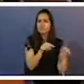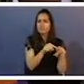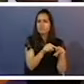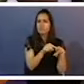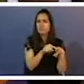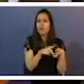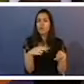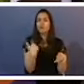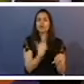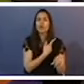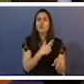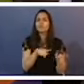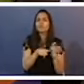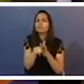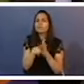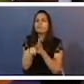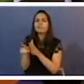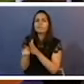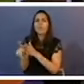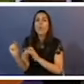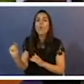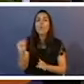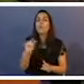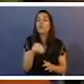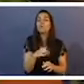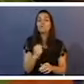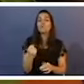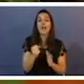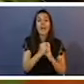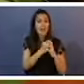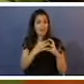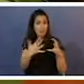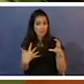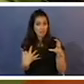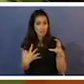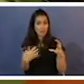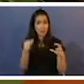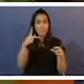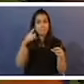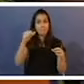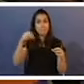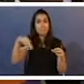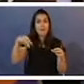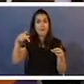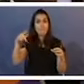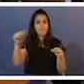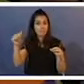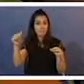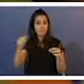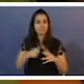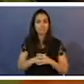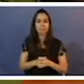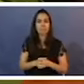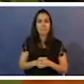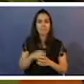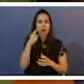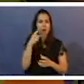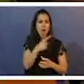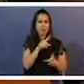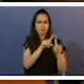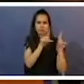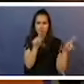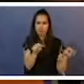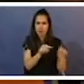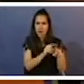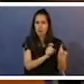nós vamos poder analisar um pouquinho de como é a característica do Pampa de acordo com as imagens ó